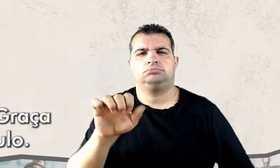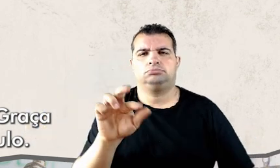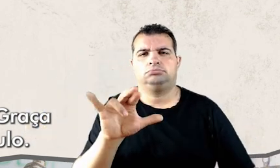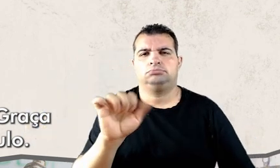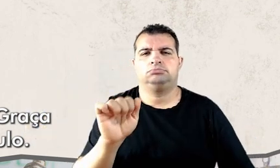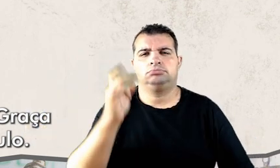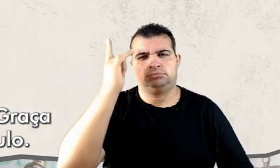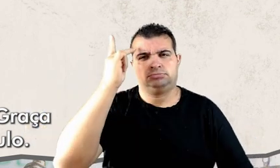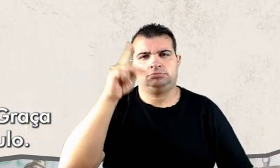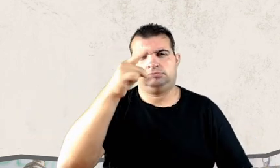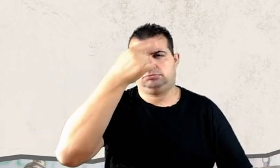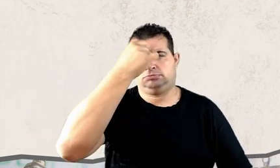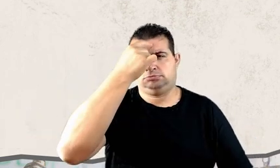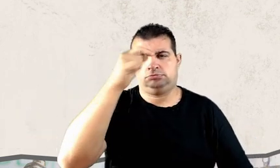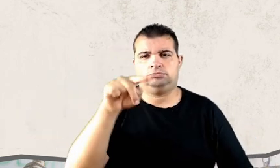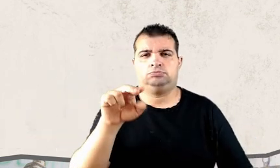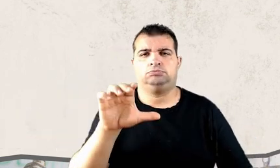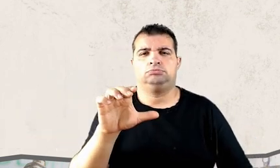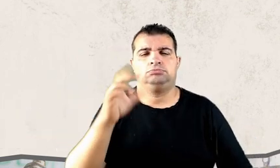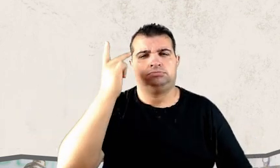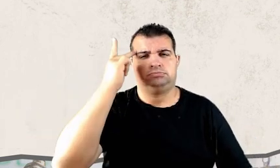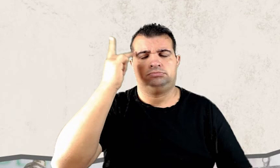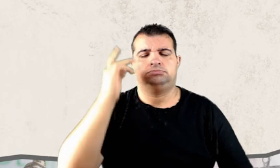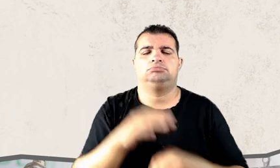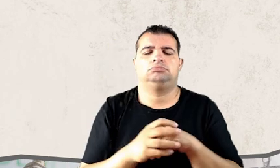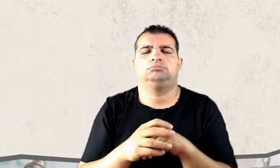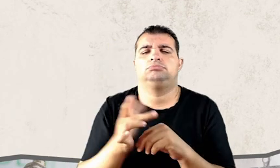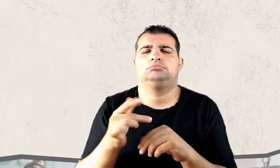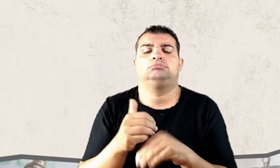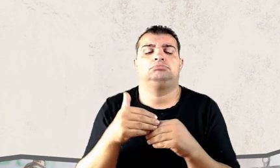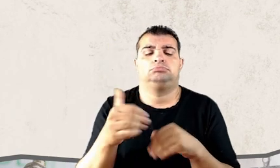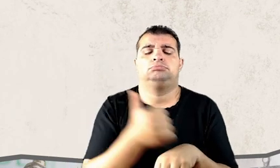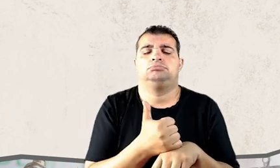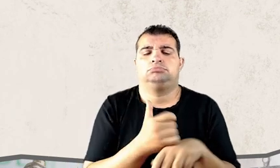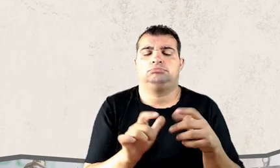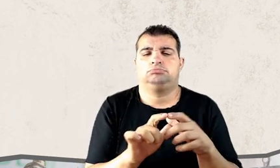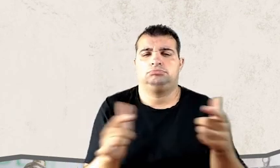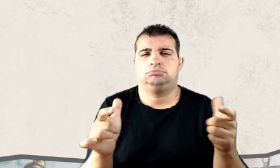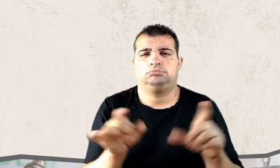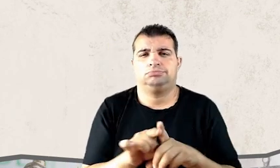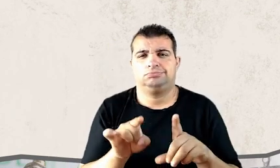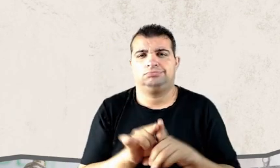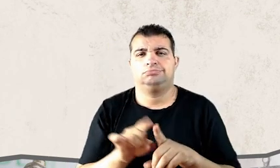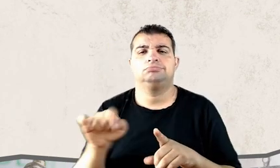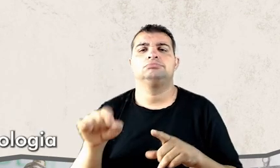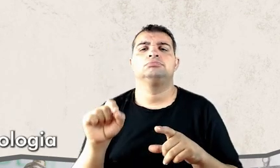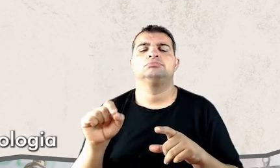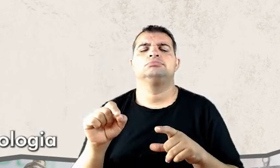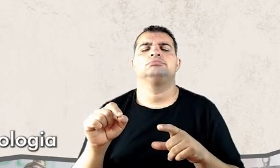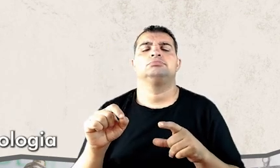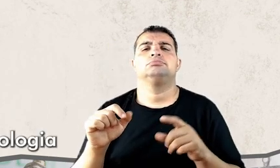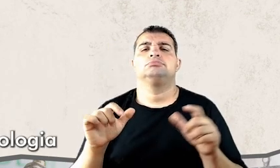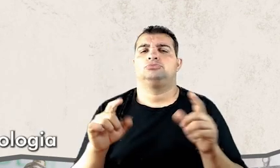Graça Gonçalves, da PUC de São Paulo. Tanto é assim que, no começo da profissão, o que vai crescer bastante, né, é